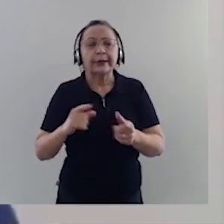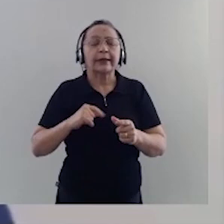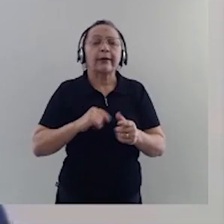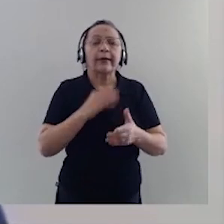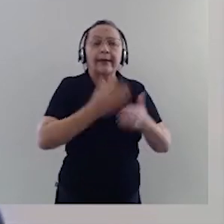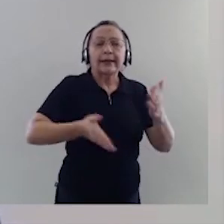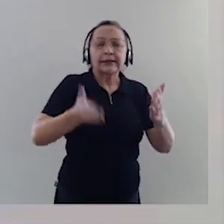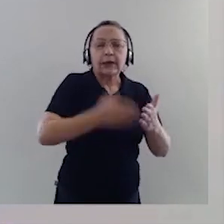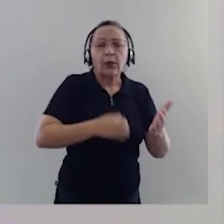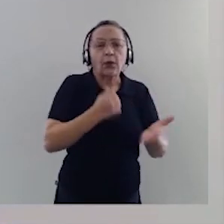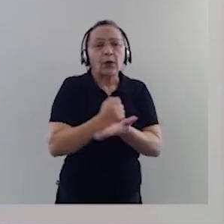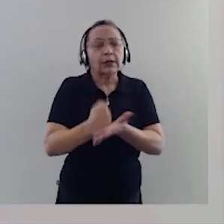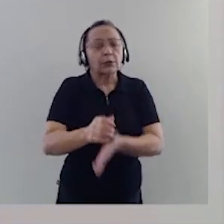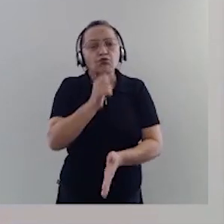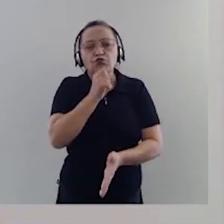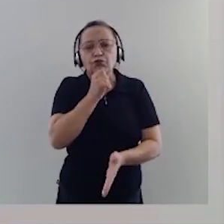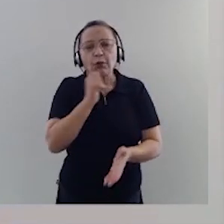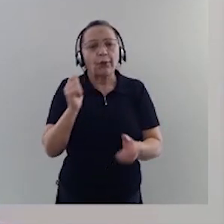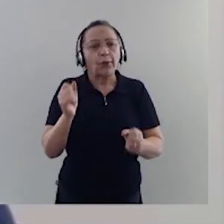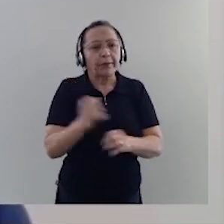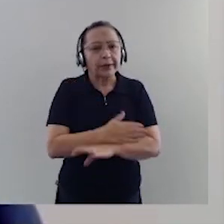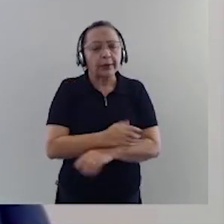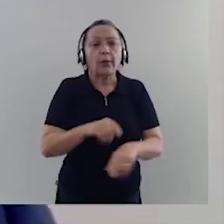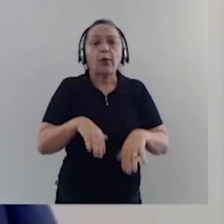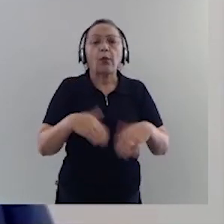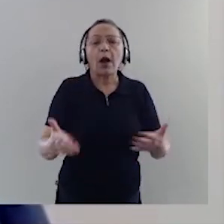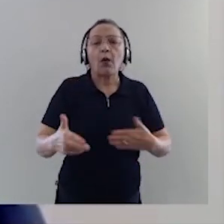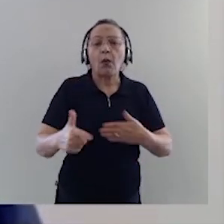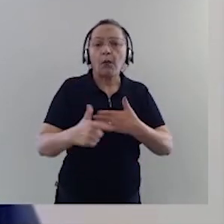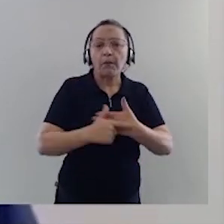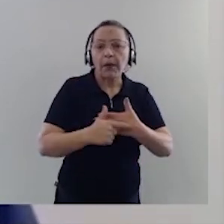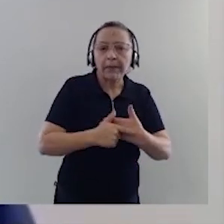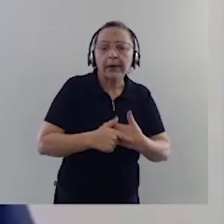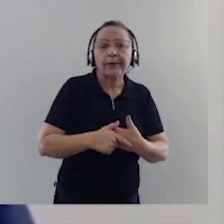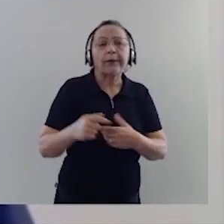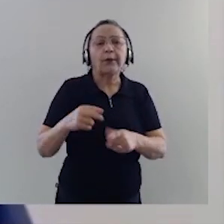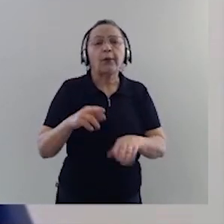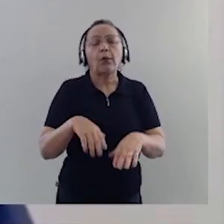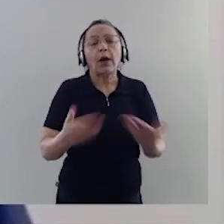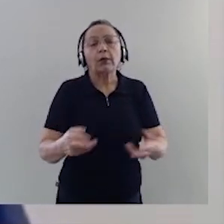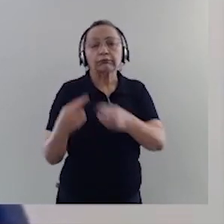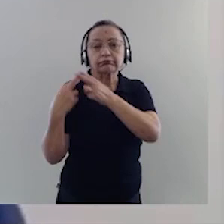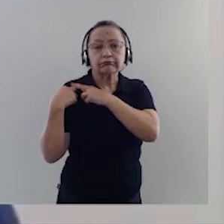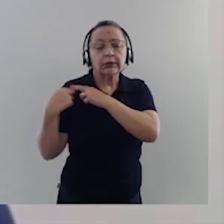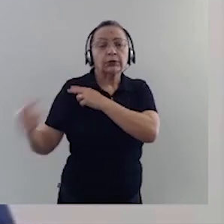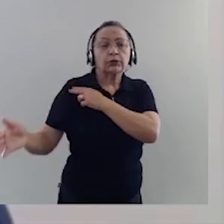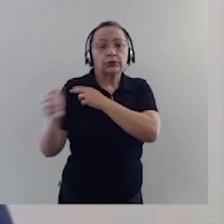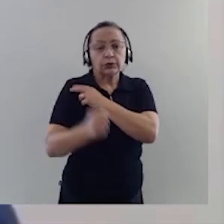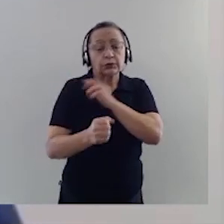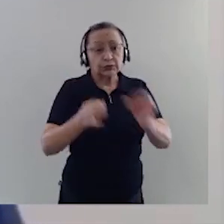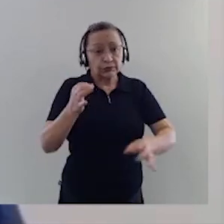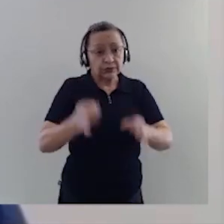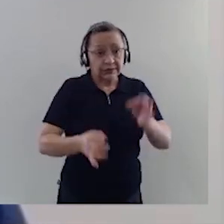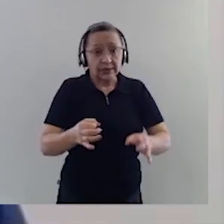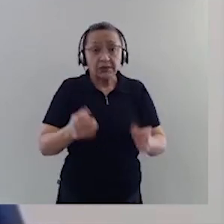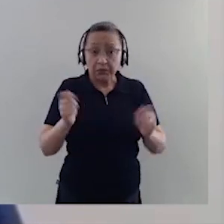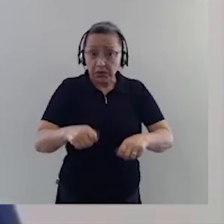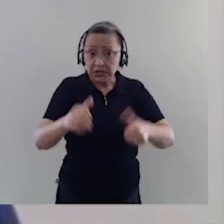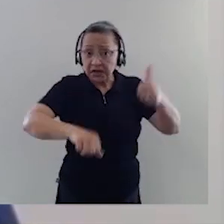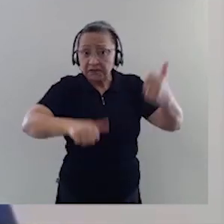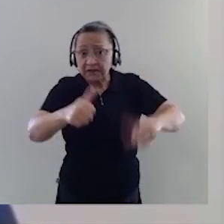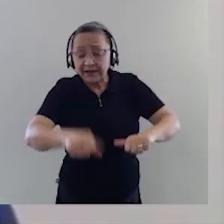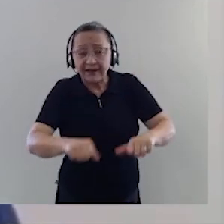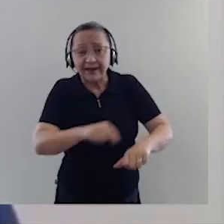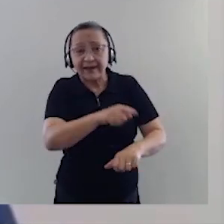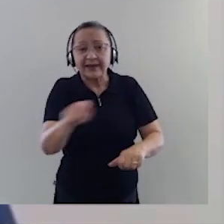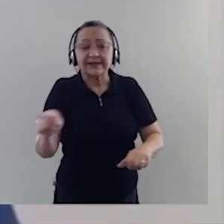contrato não cumprido, qual é o papel do Poder Judiciário nisso, se o Judiciário pode avaliar a